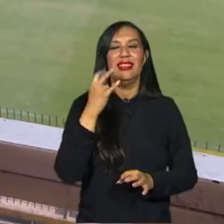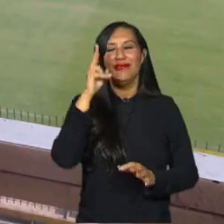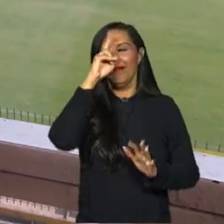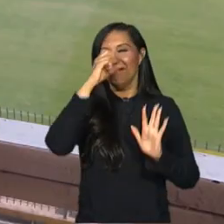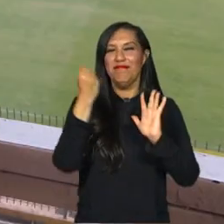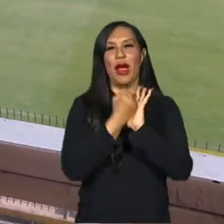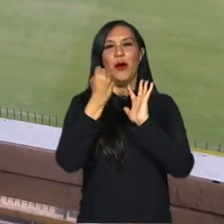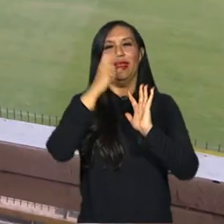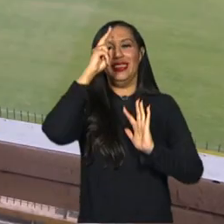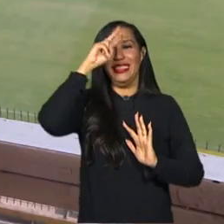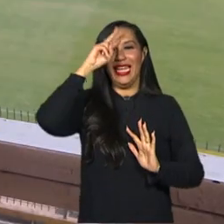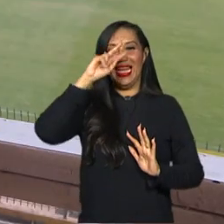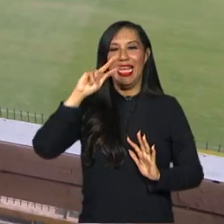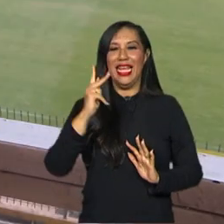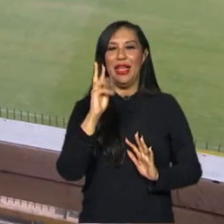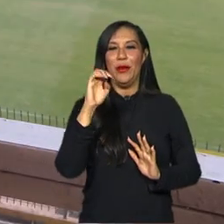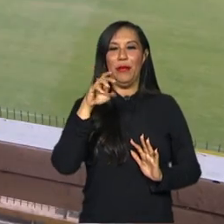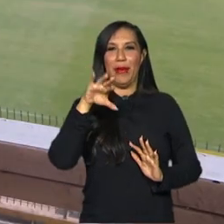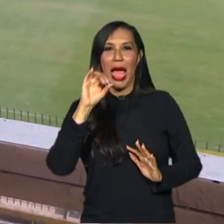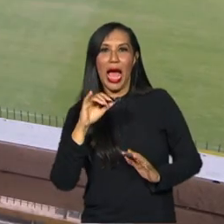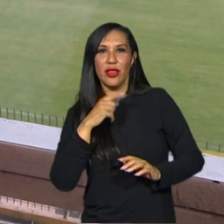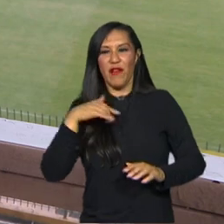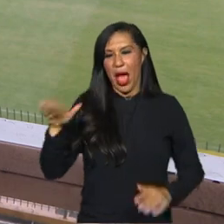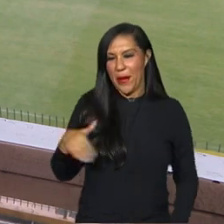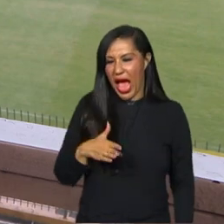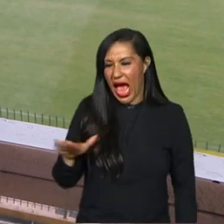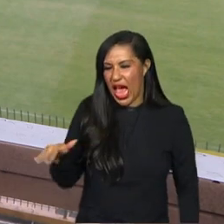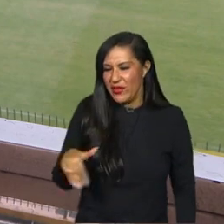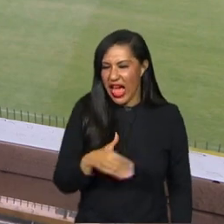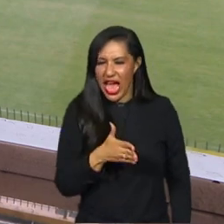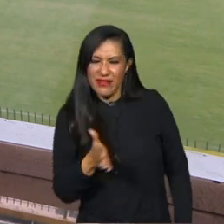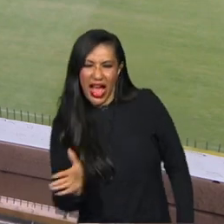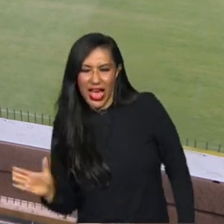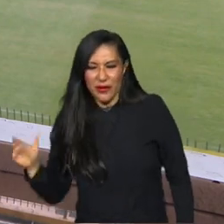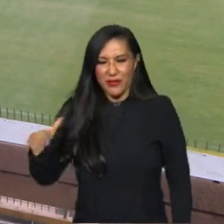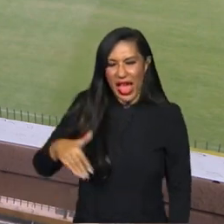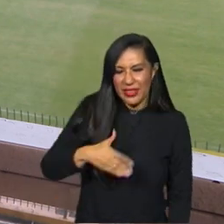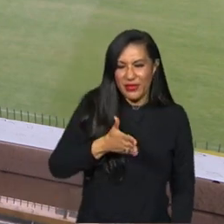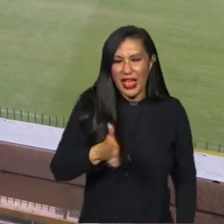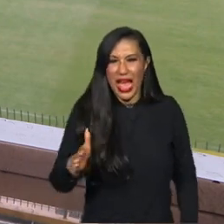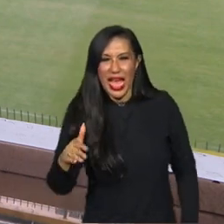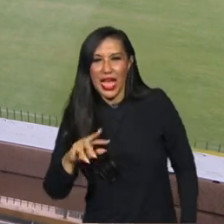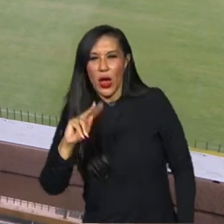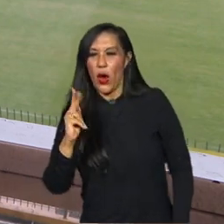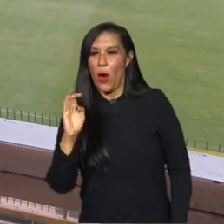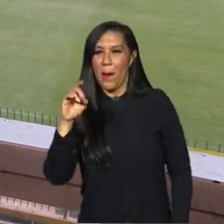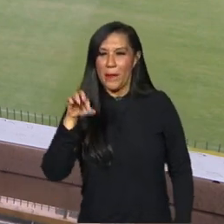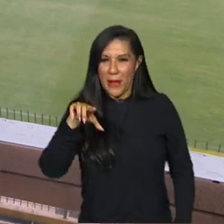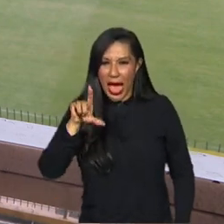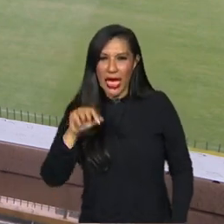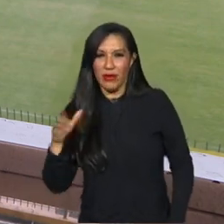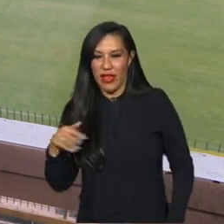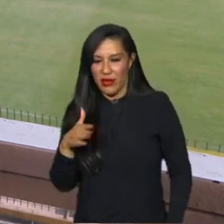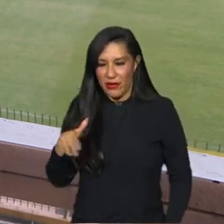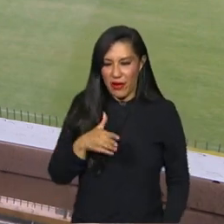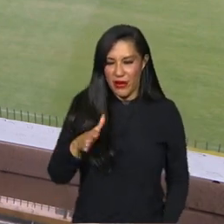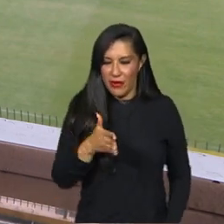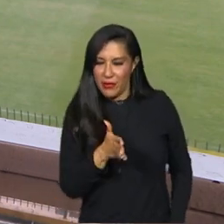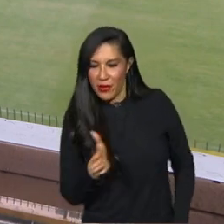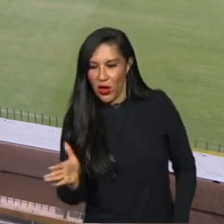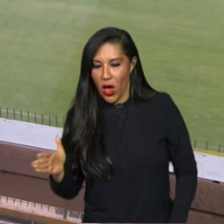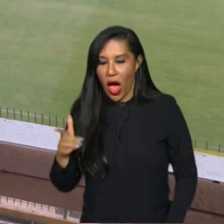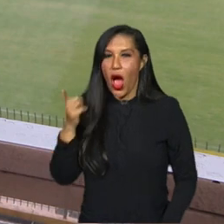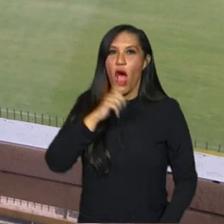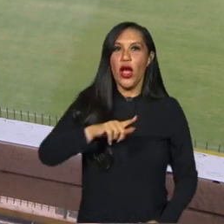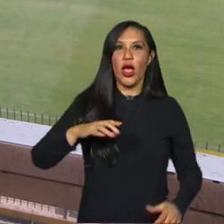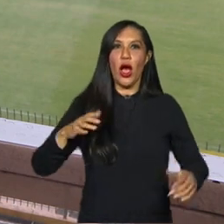Excelente. Recebe Humberto pela ponta direita. Vai mais, vai à frente, Humberto. Caminha Humberto pela ponta direita.